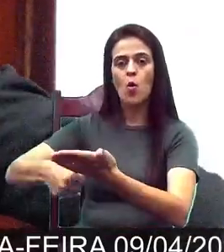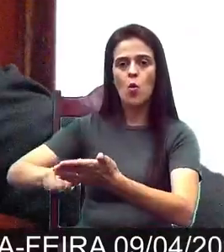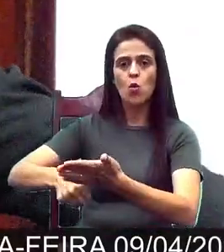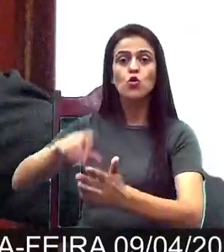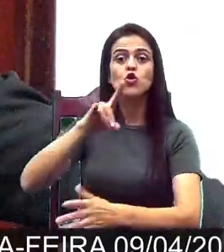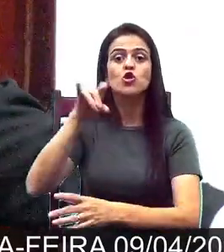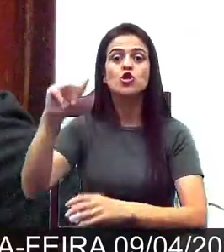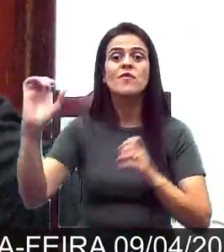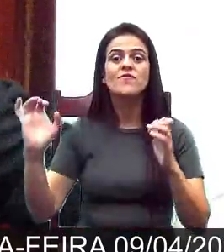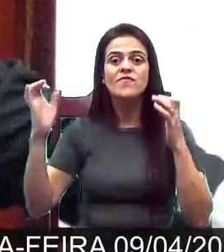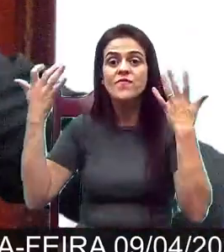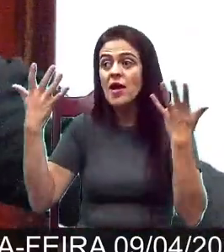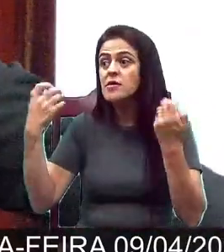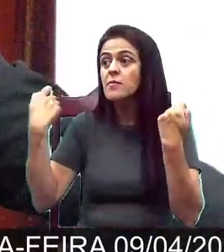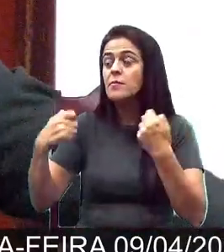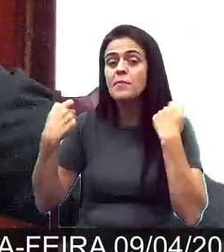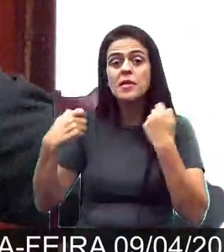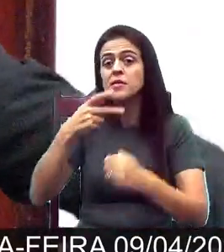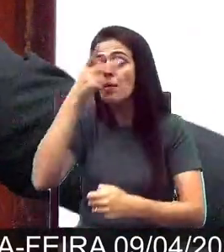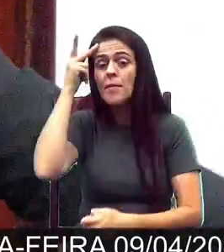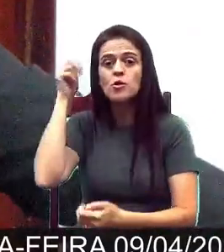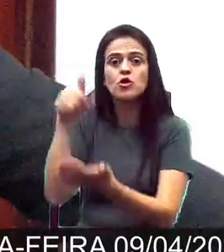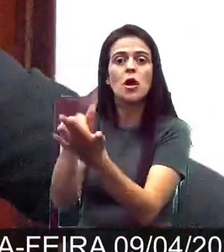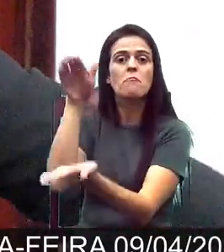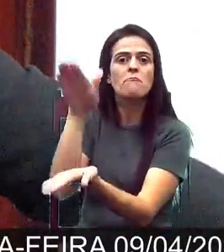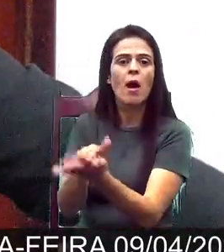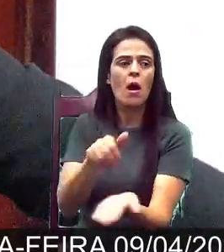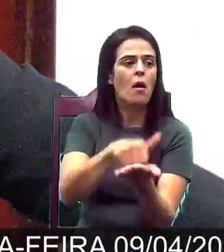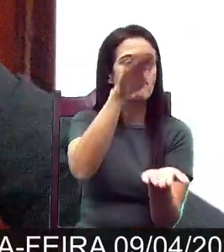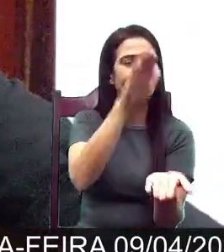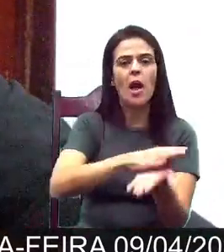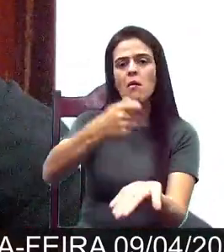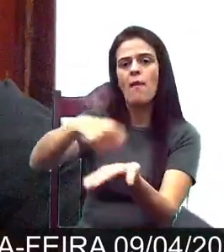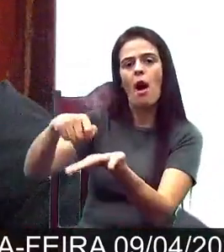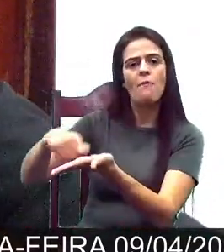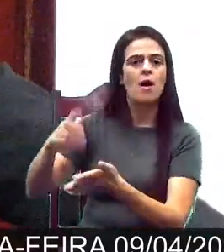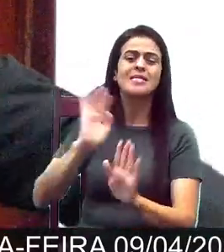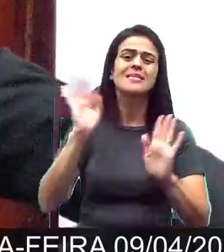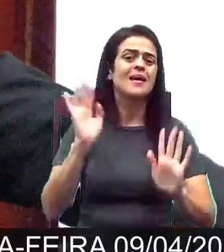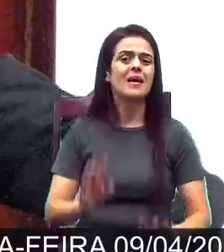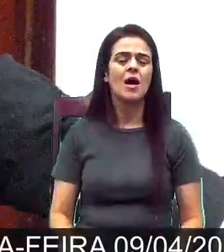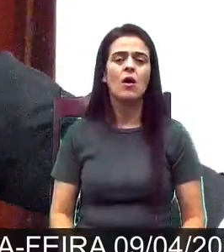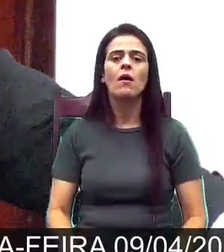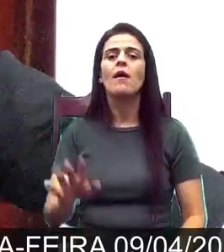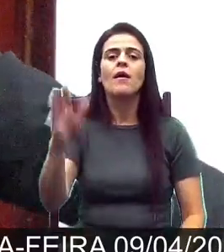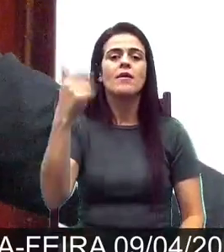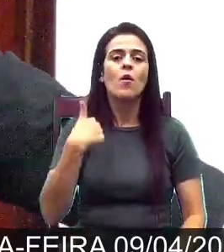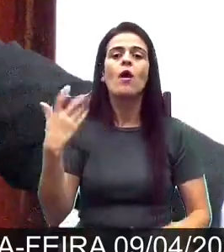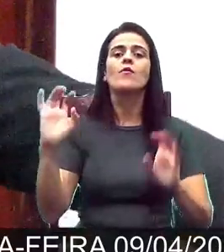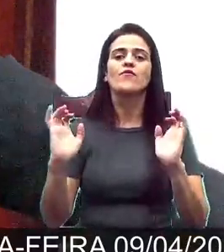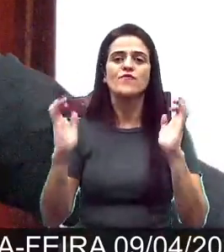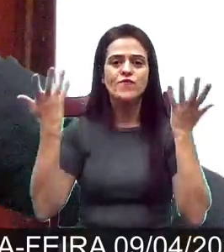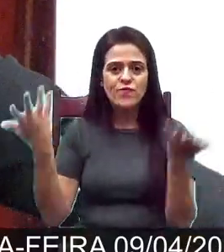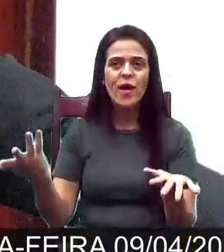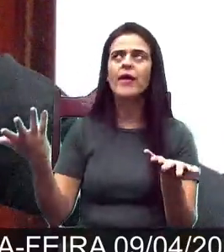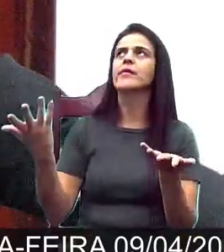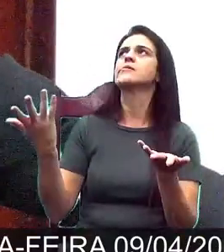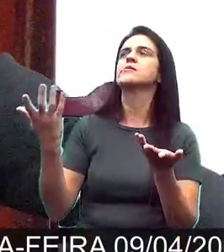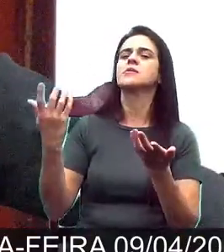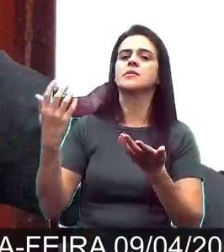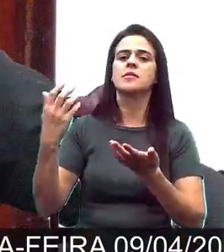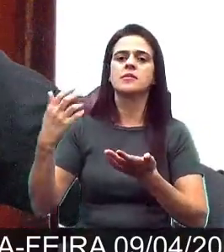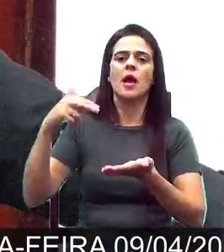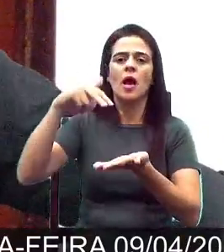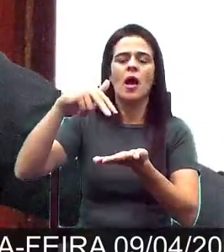da festa, tem que ter o bom senso. Não é chegar aí, meter a caneta em todo mundo. Na festa do Rosário, do mesmo jeito. Na pecuária, do mesmo